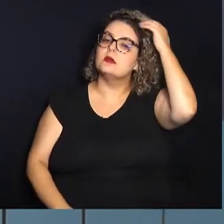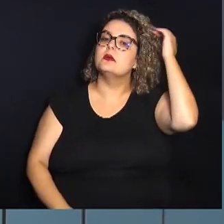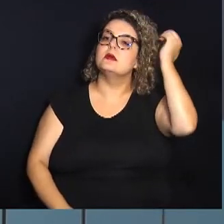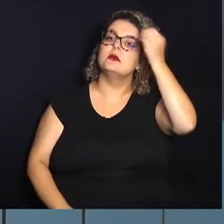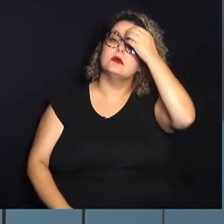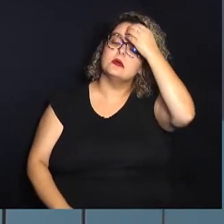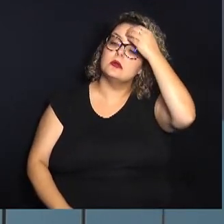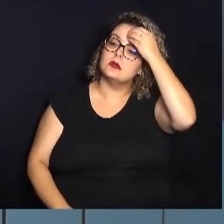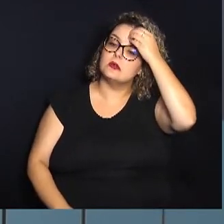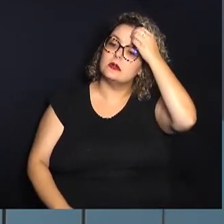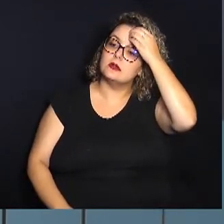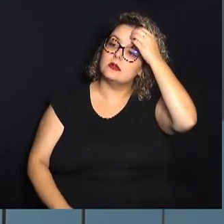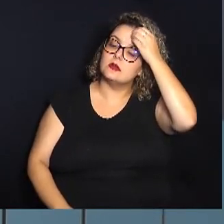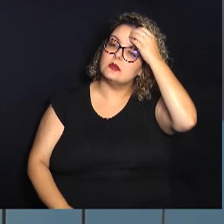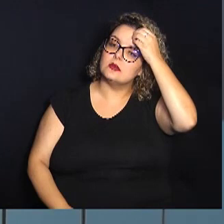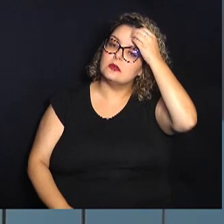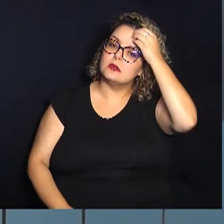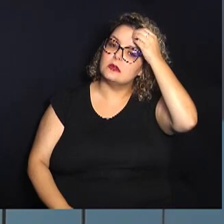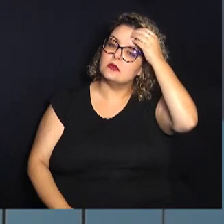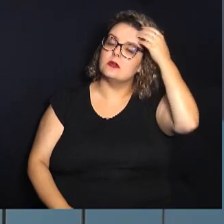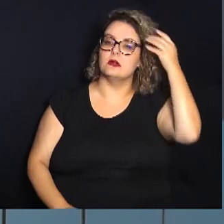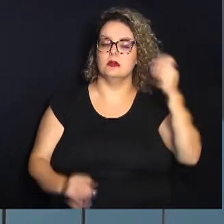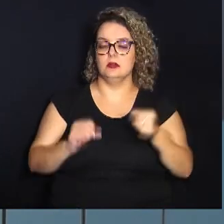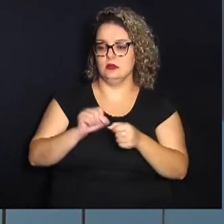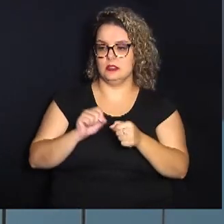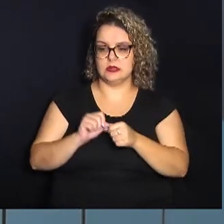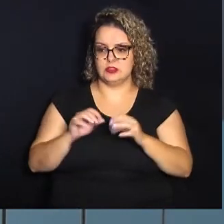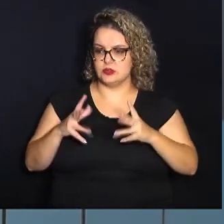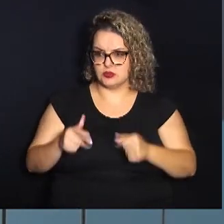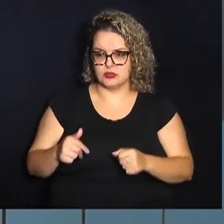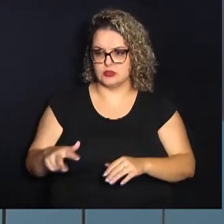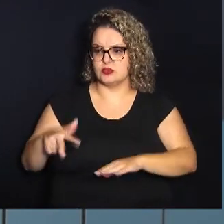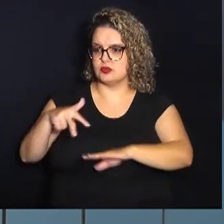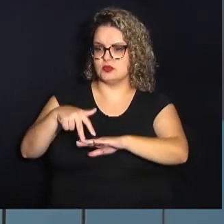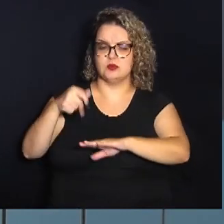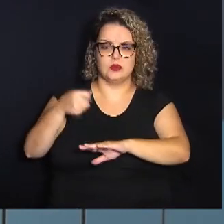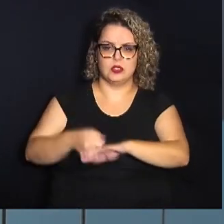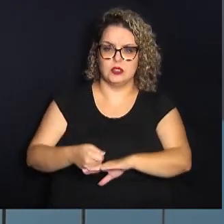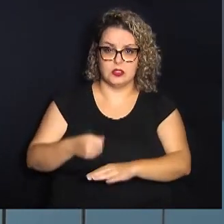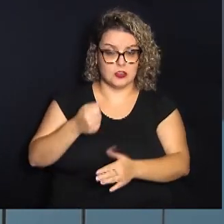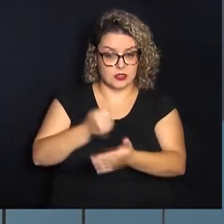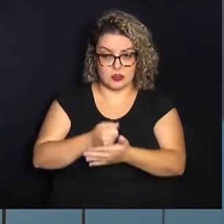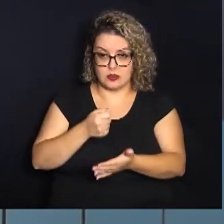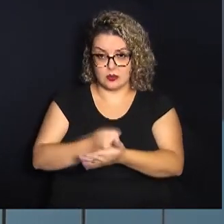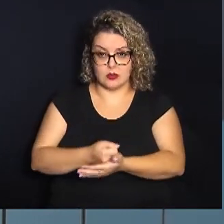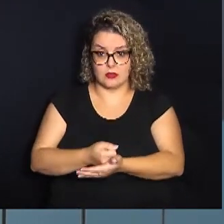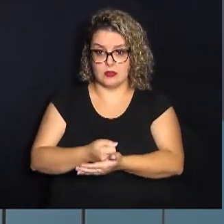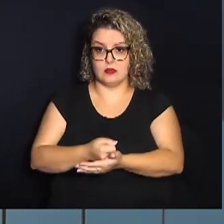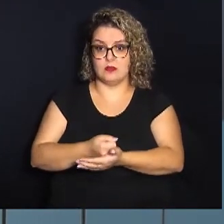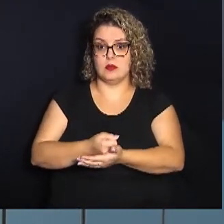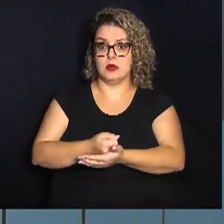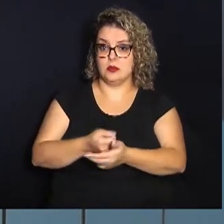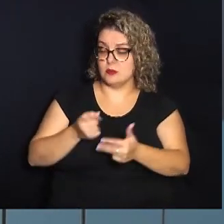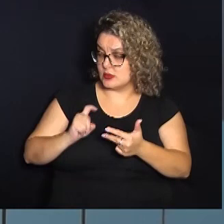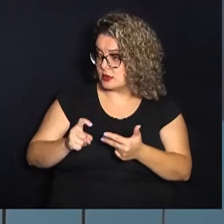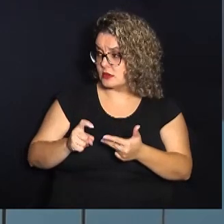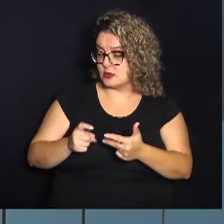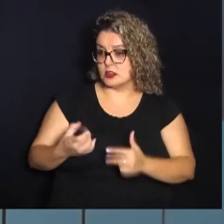tudo. Além de subir na tribuna, fazer as denúncias, cobrar o executivo, sim, se